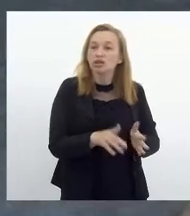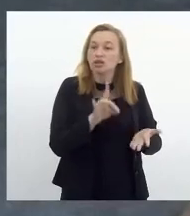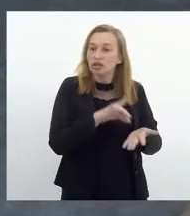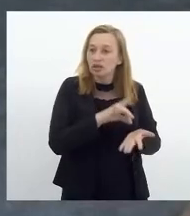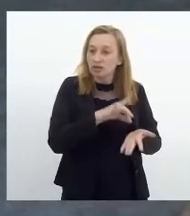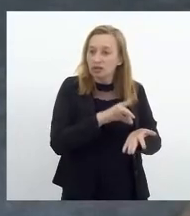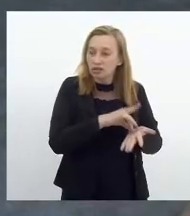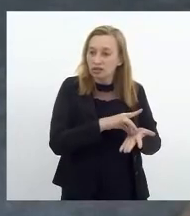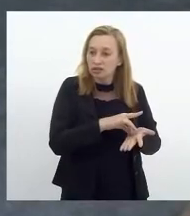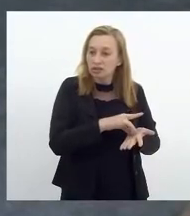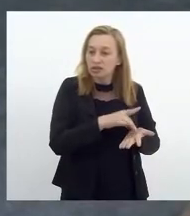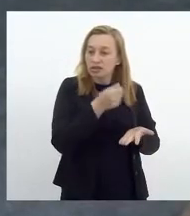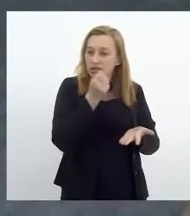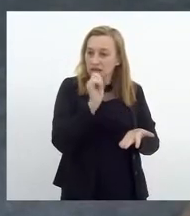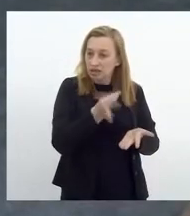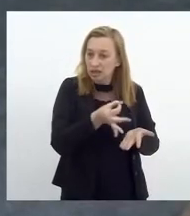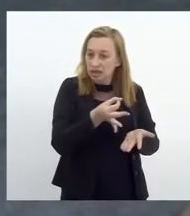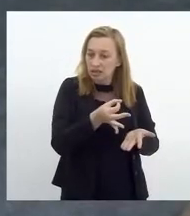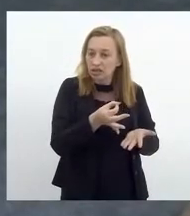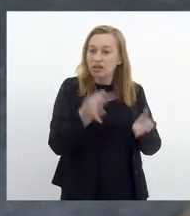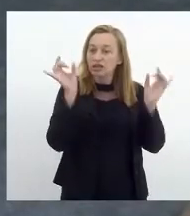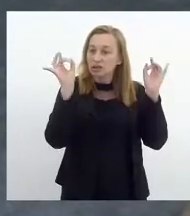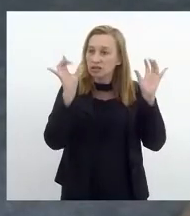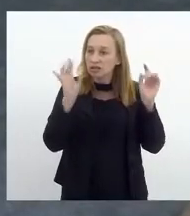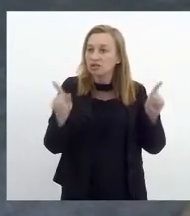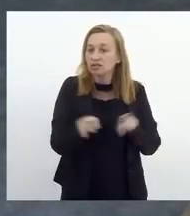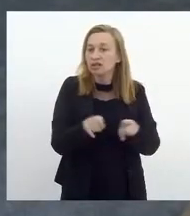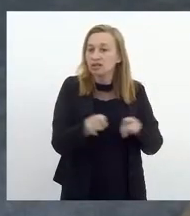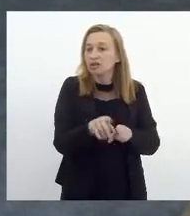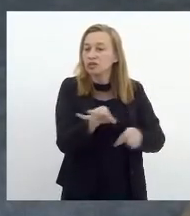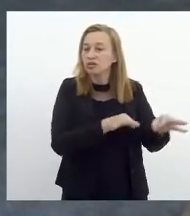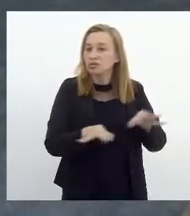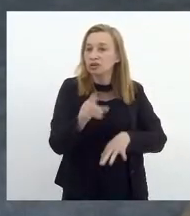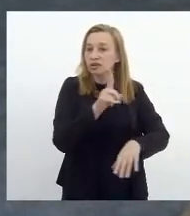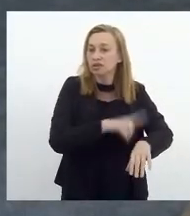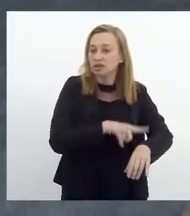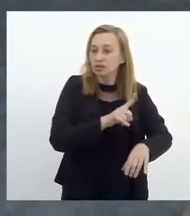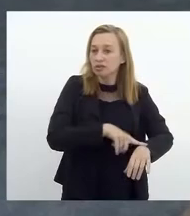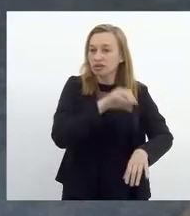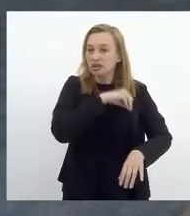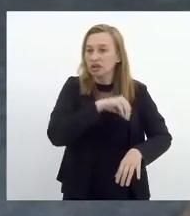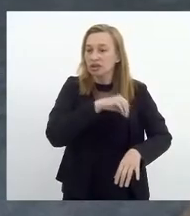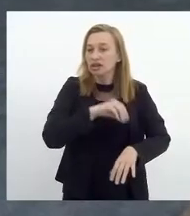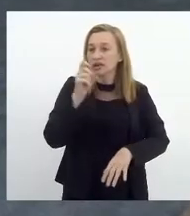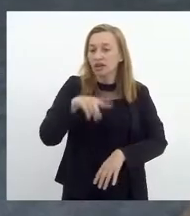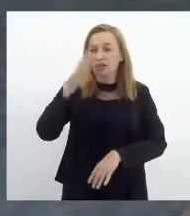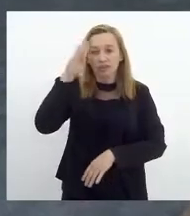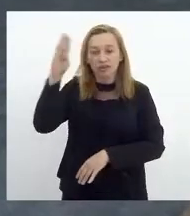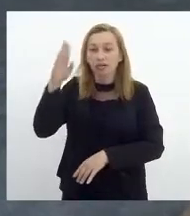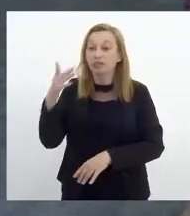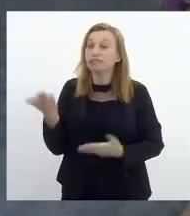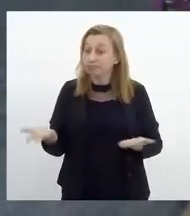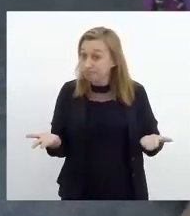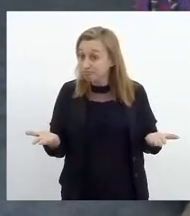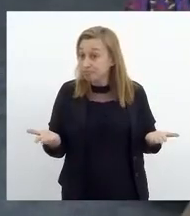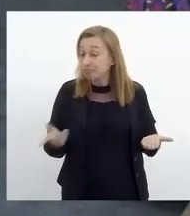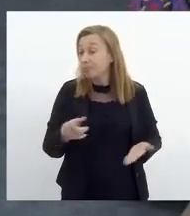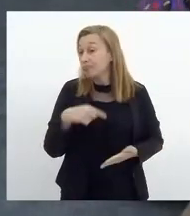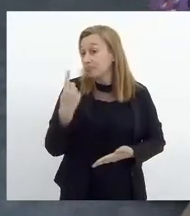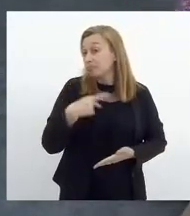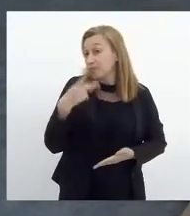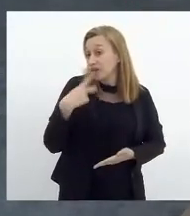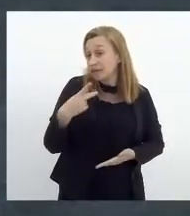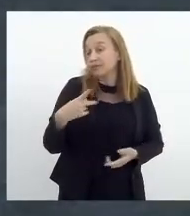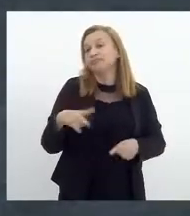verdade, determinativo, em especial também num plano de cargos e salários, que é fundamental. Afinal de contas, quando falamos